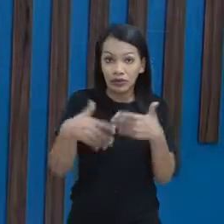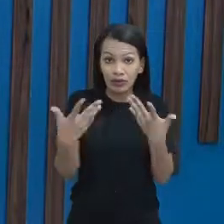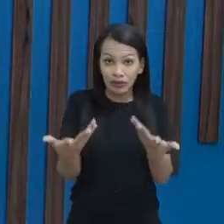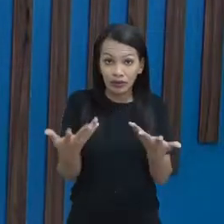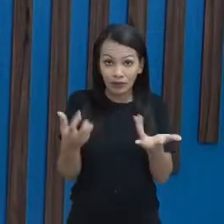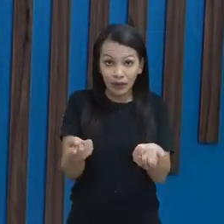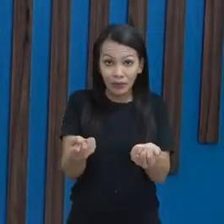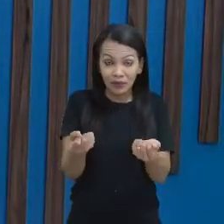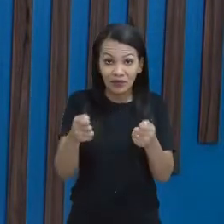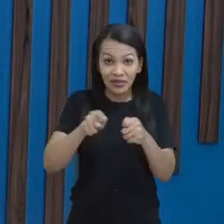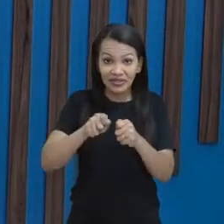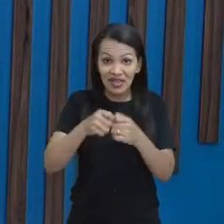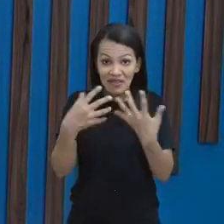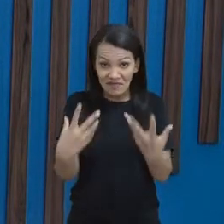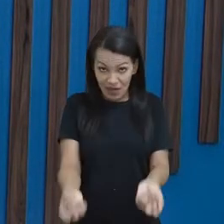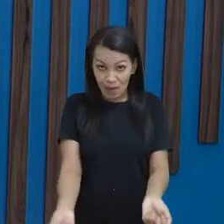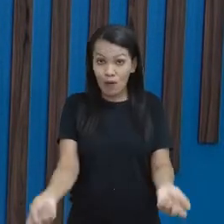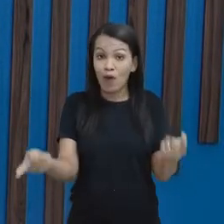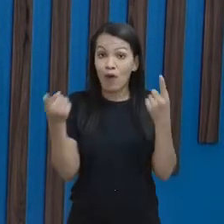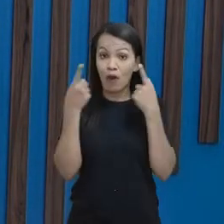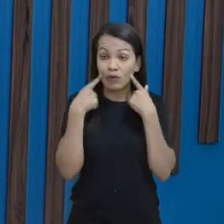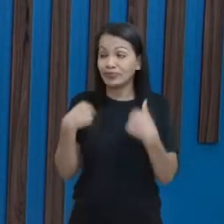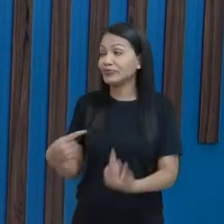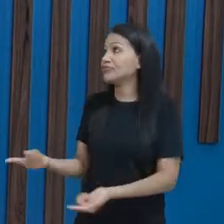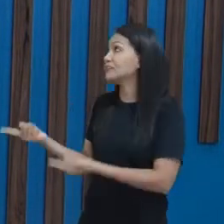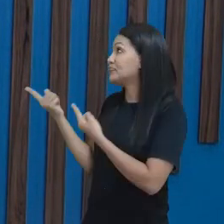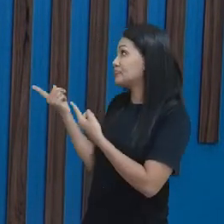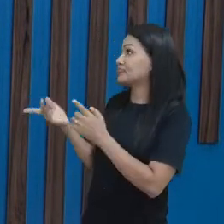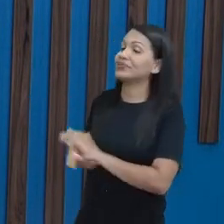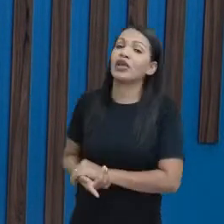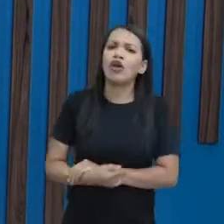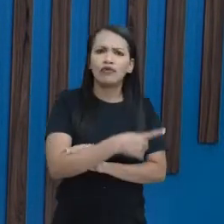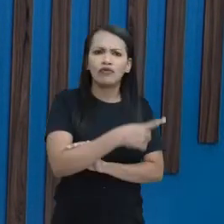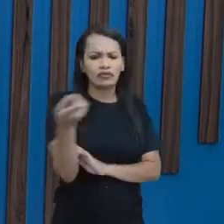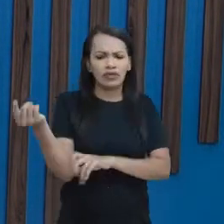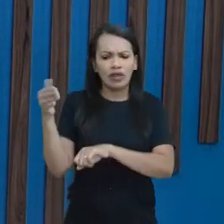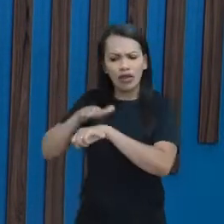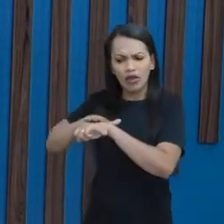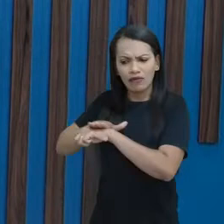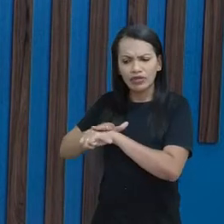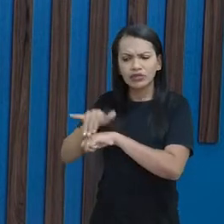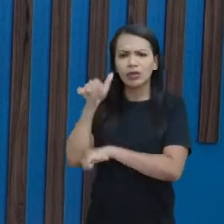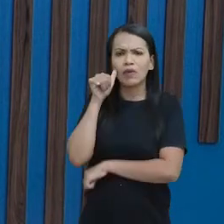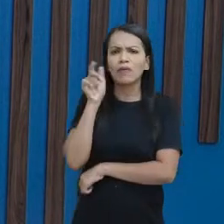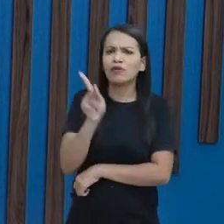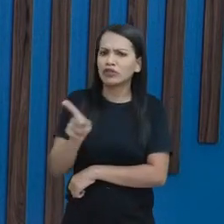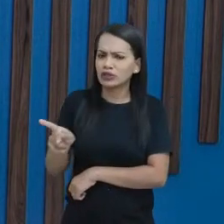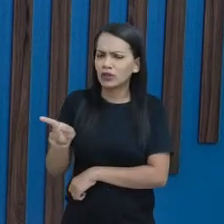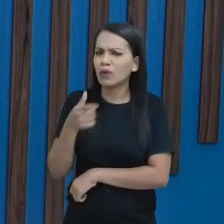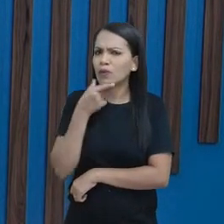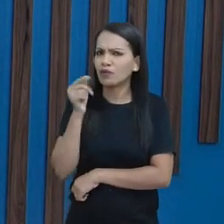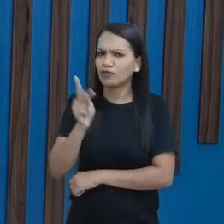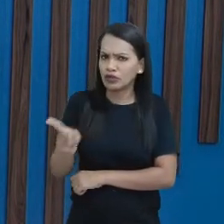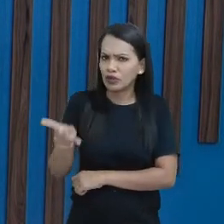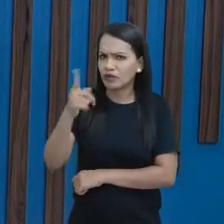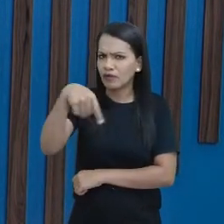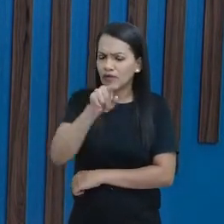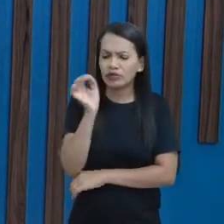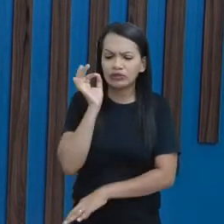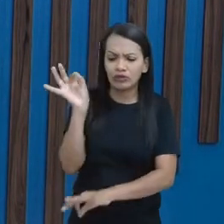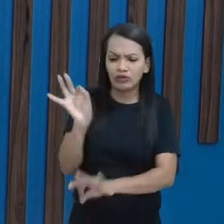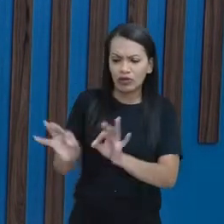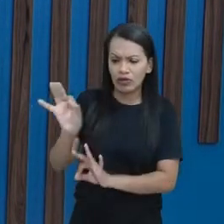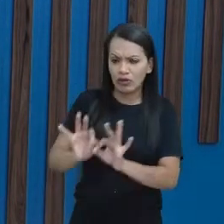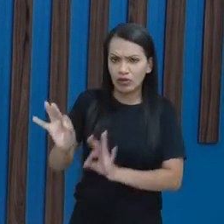fazer? Vai ser assim. Vocês conversam com o professor, com a professora de vocês, vai tocar essa bola, tá? Vai conduzir aí